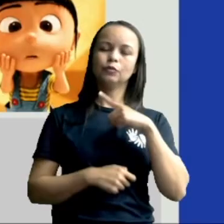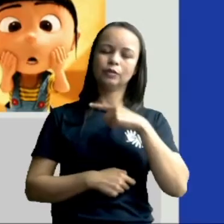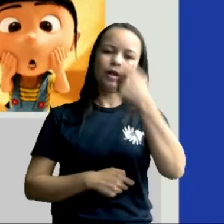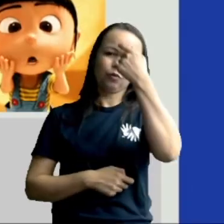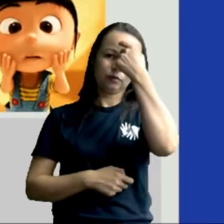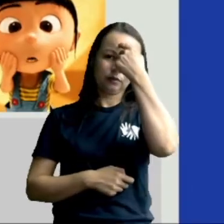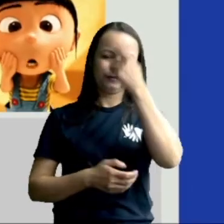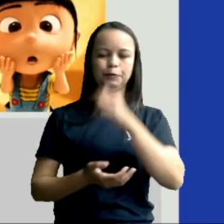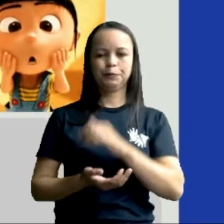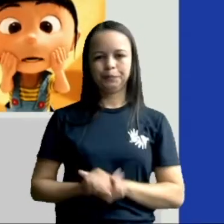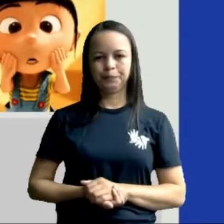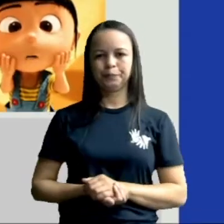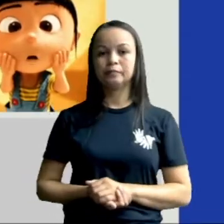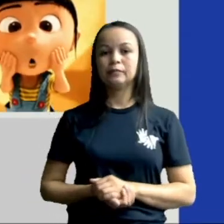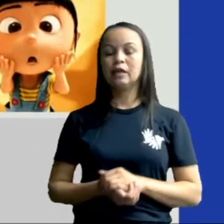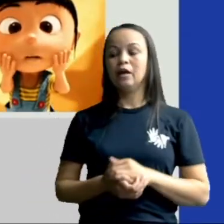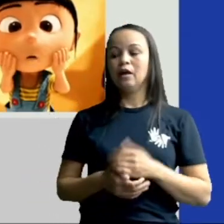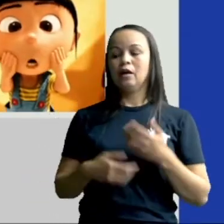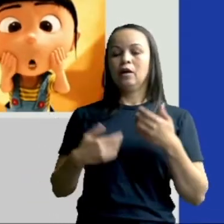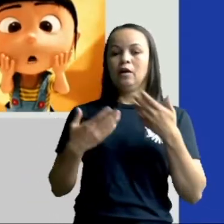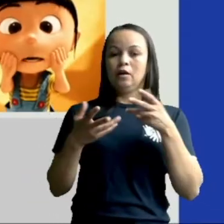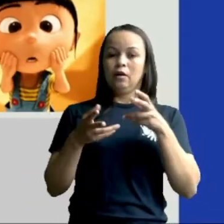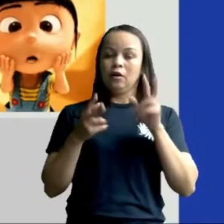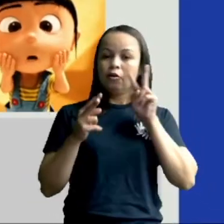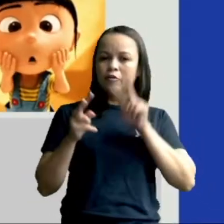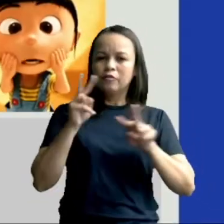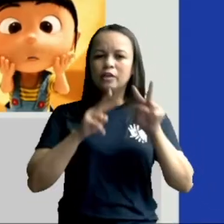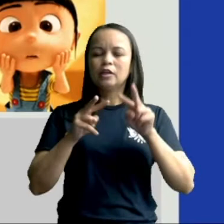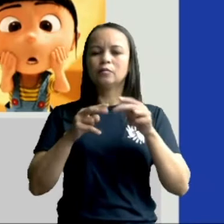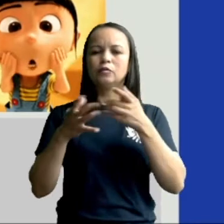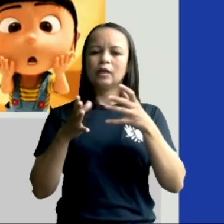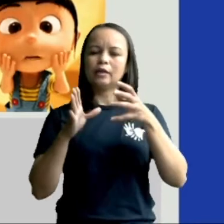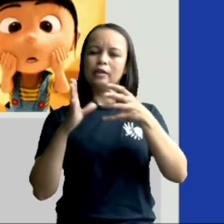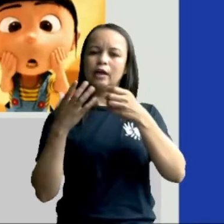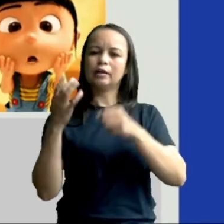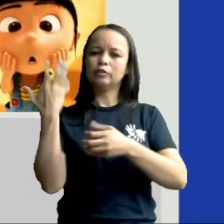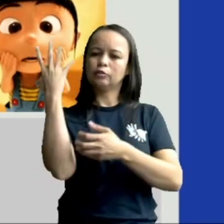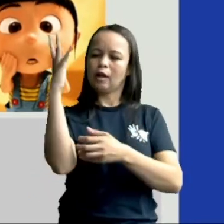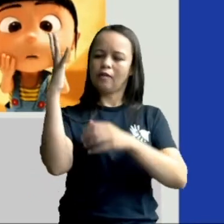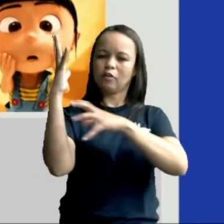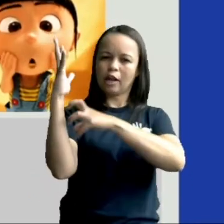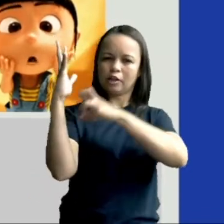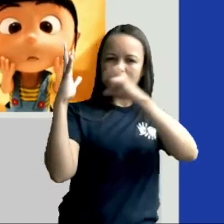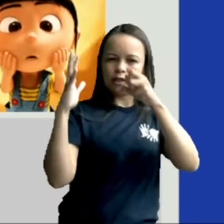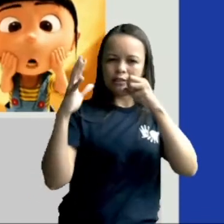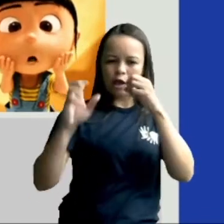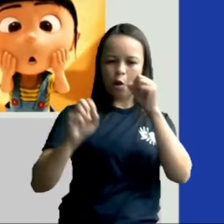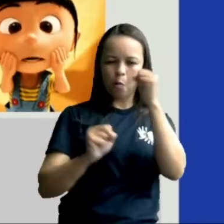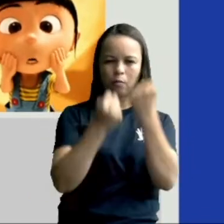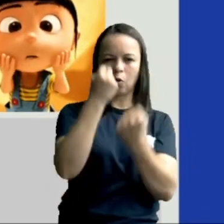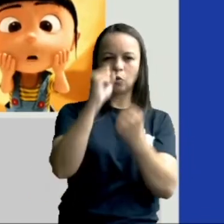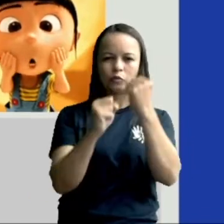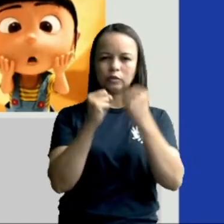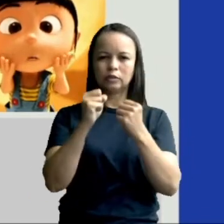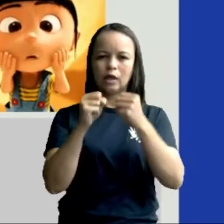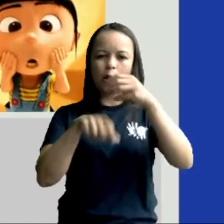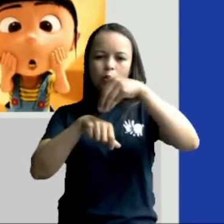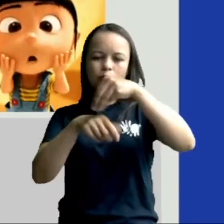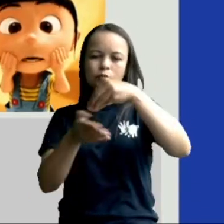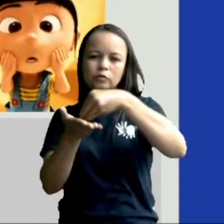as etapas da cadeia produtiva, não foi? Extração, produção,